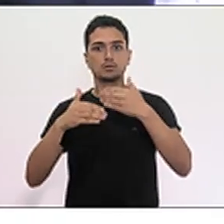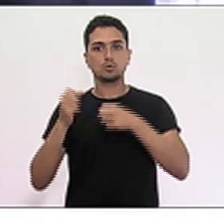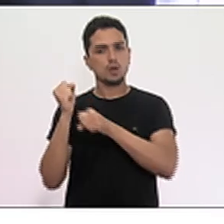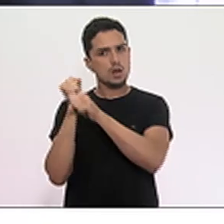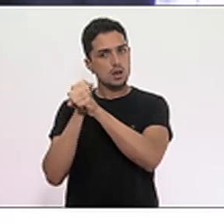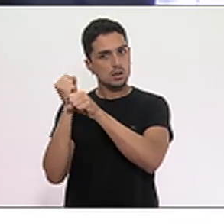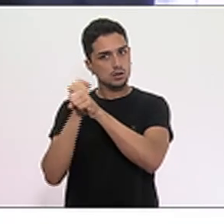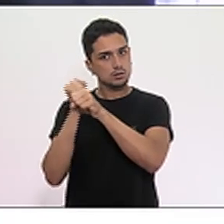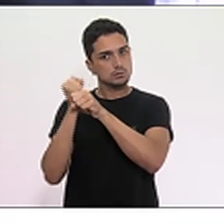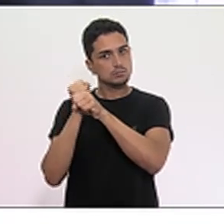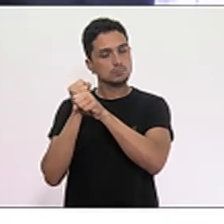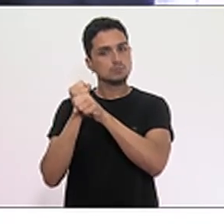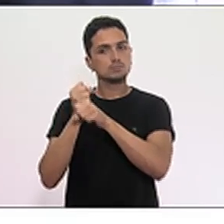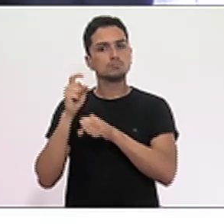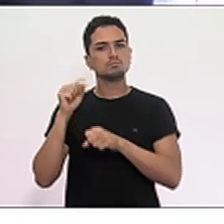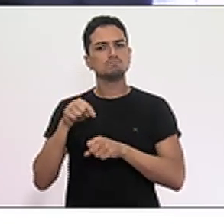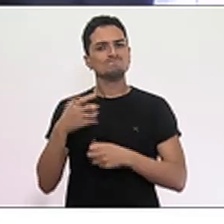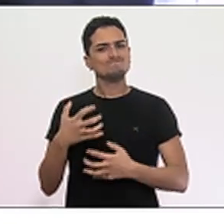E